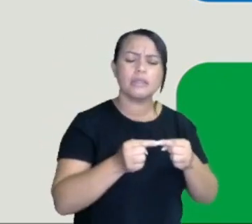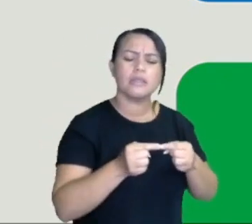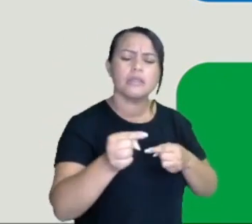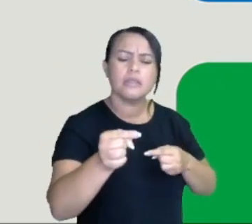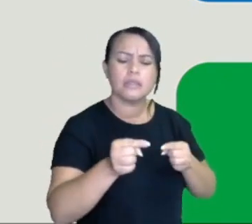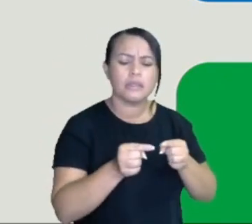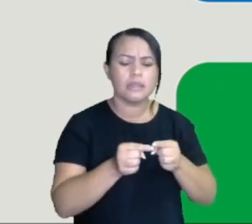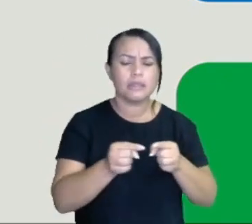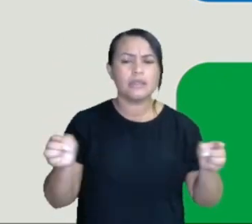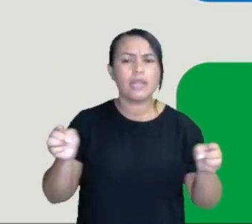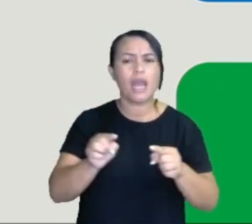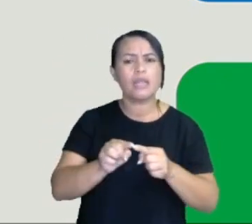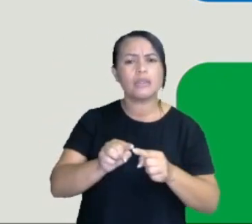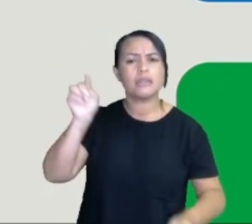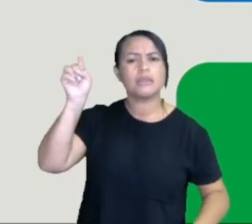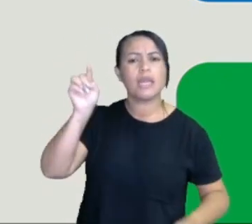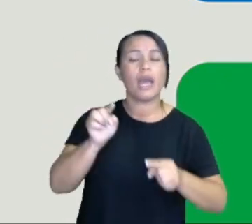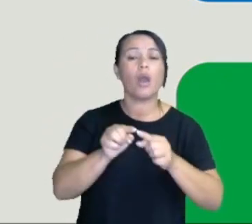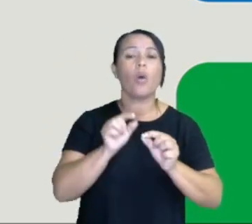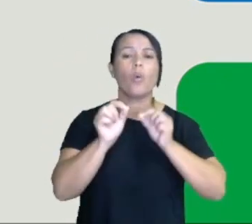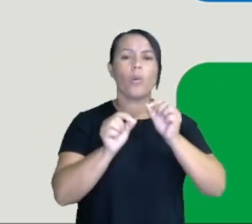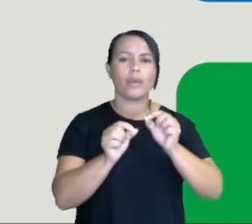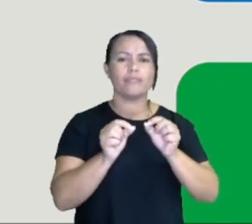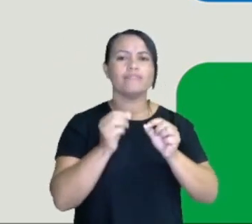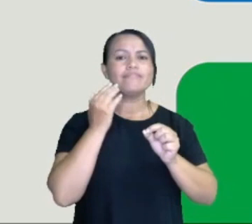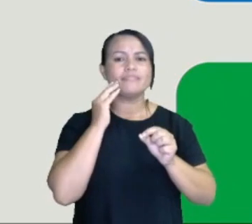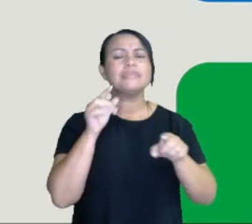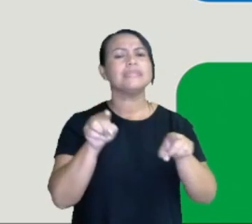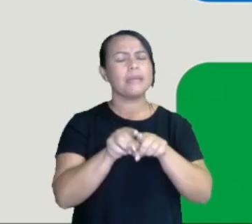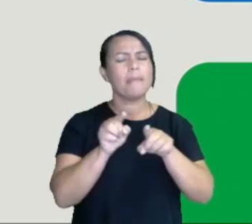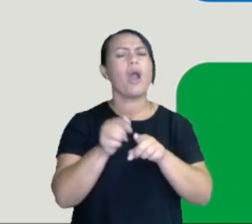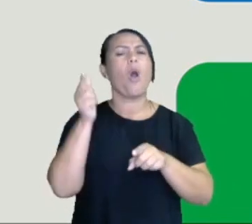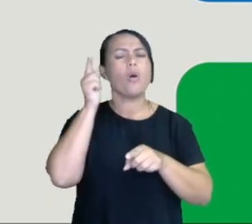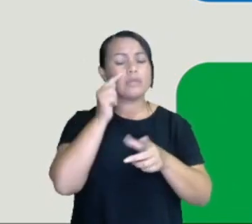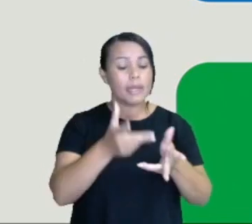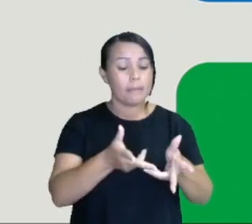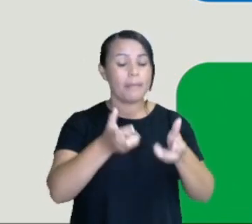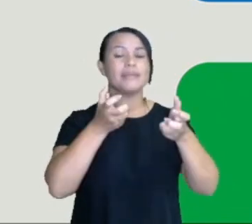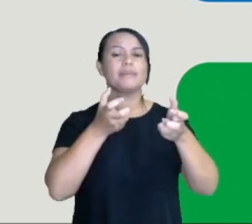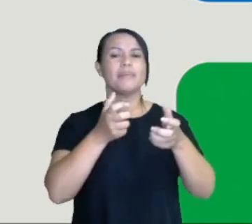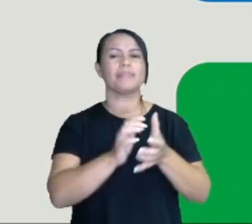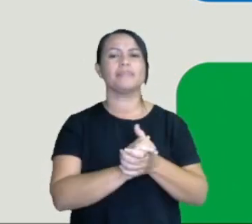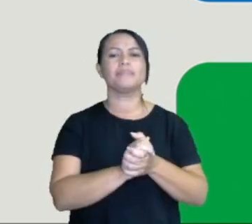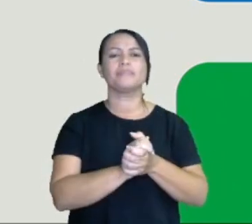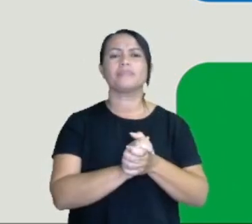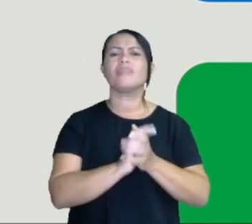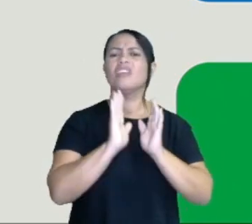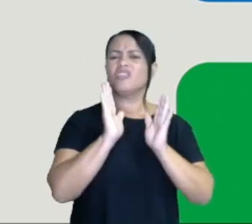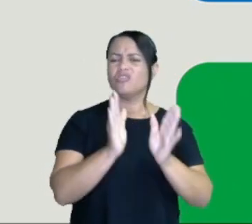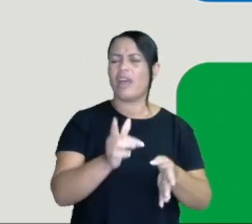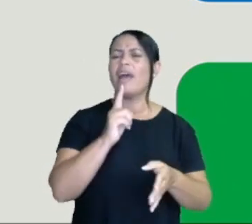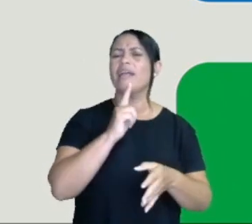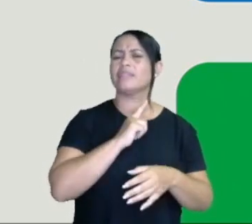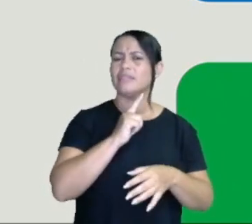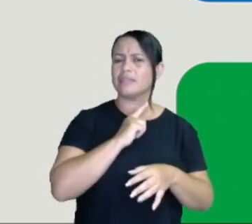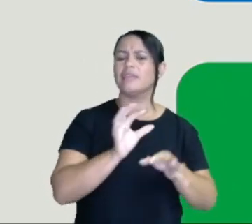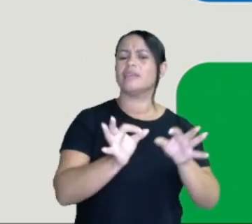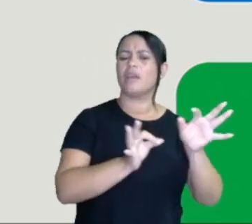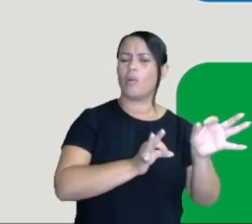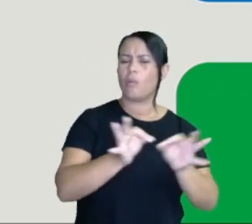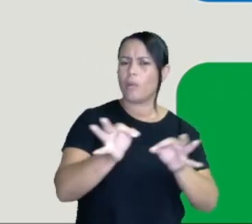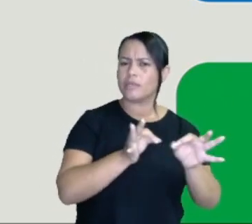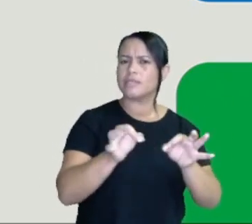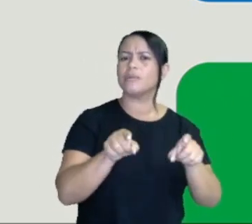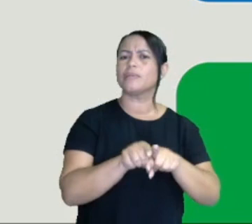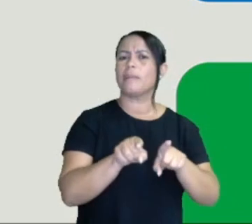entender já a distribuição até continental, né? A gente consegue perceber. Então ele já tinha uma precisão até da questão